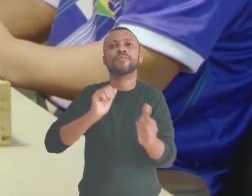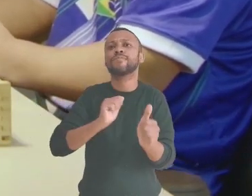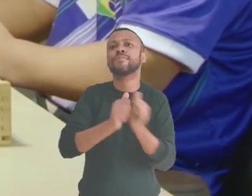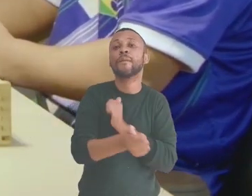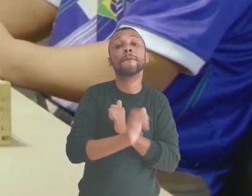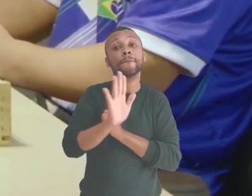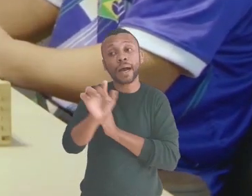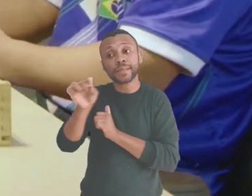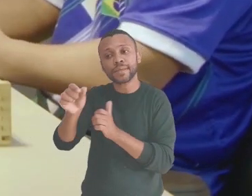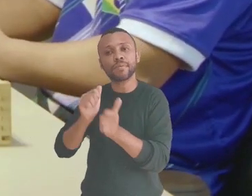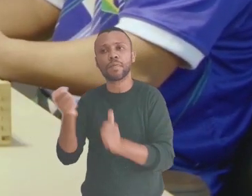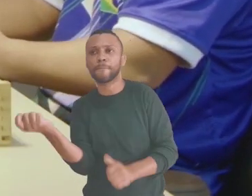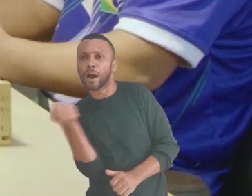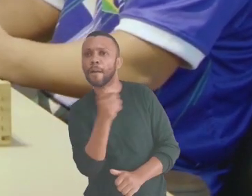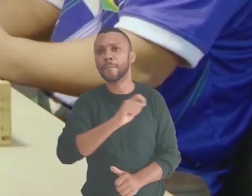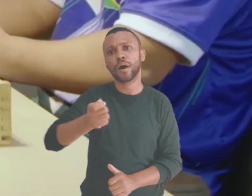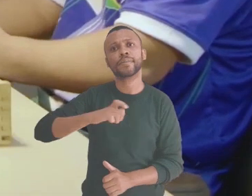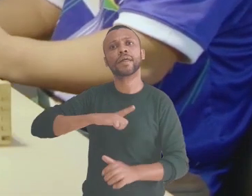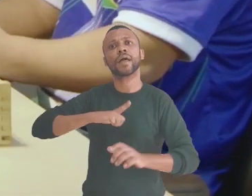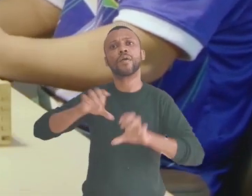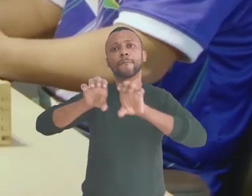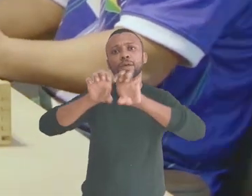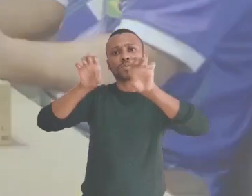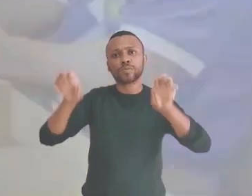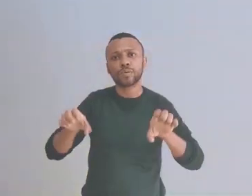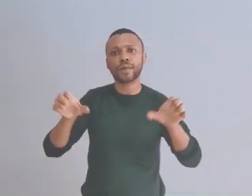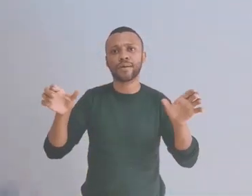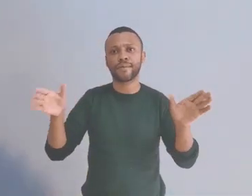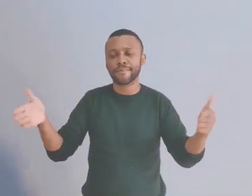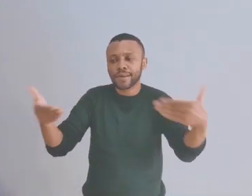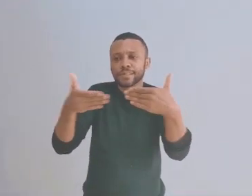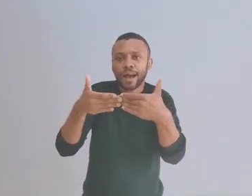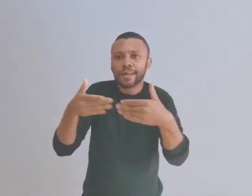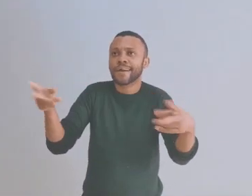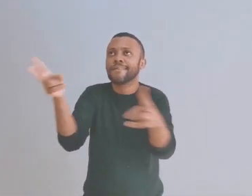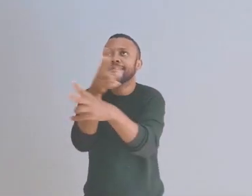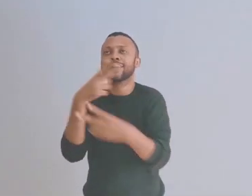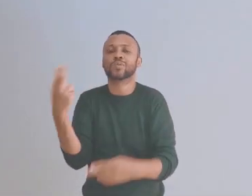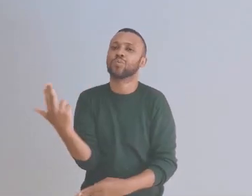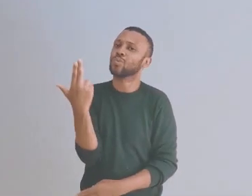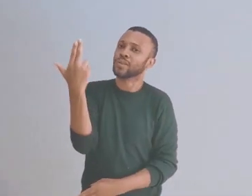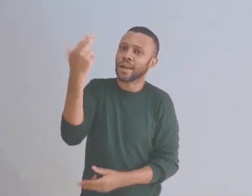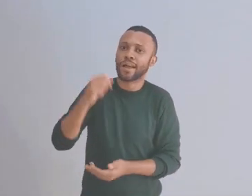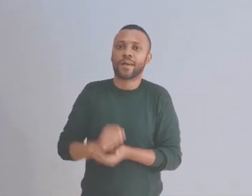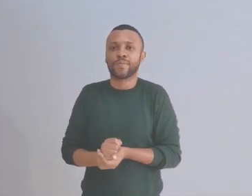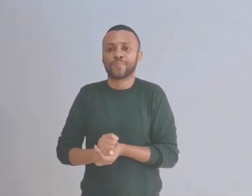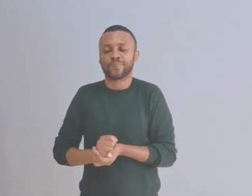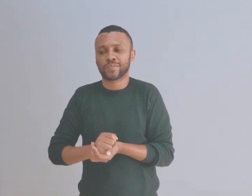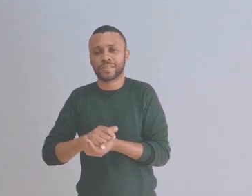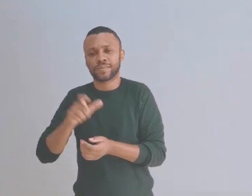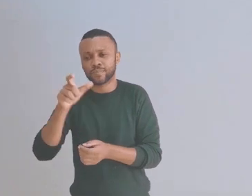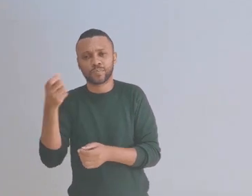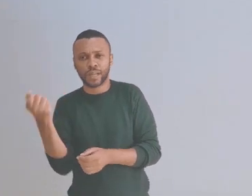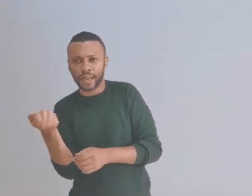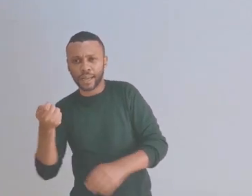não. O badminton tem toda uma estrutura fechado, não pode passar vento. A raquete, assim, tem as intermedias,